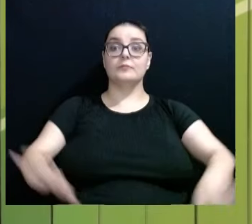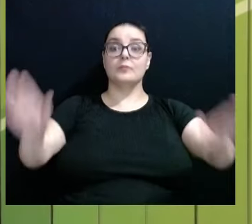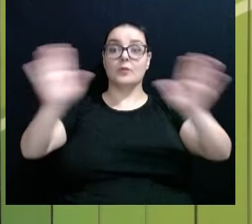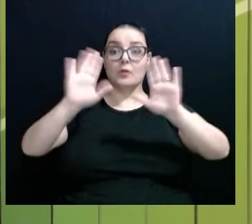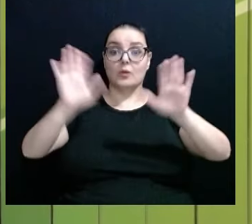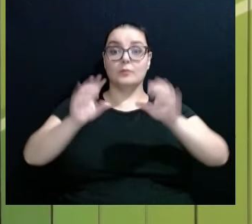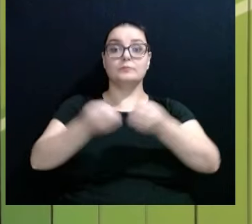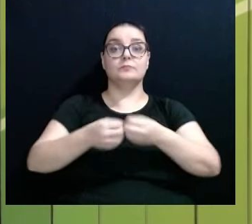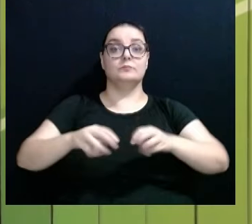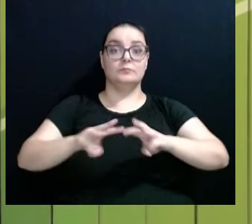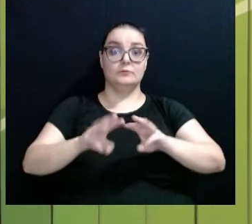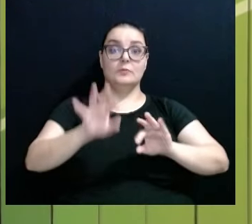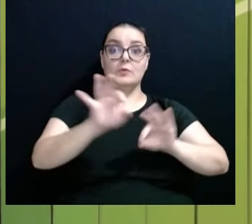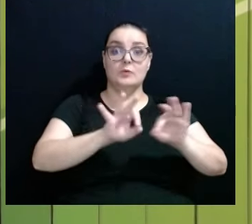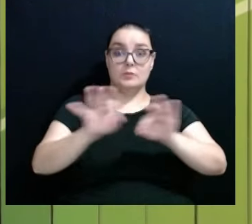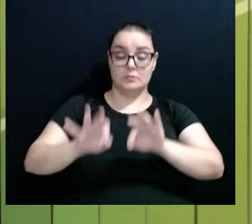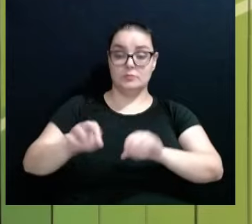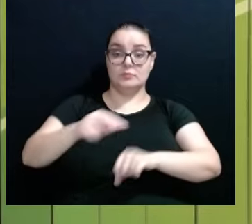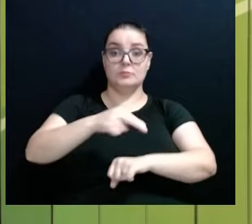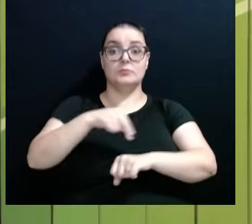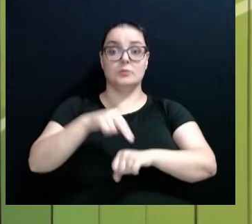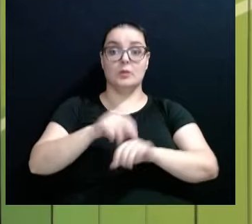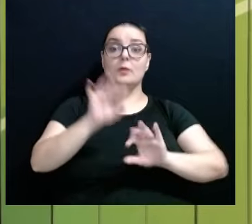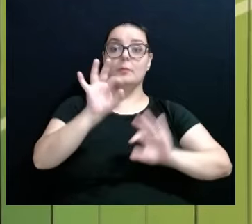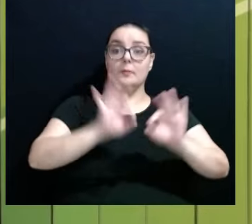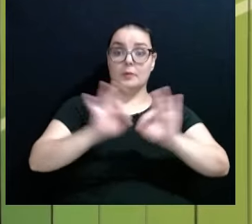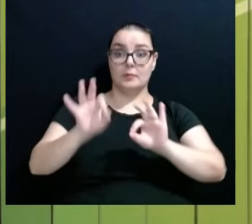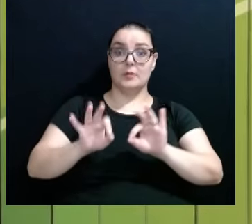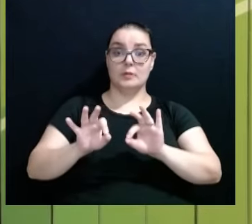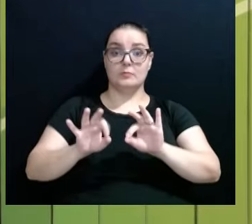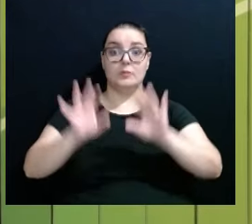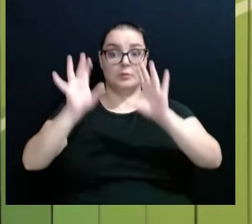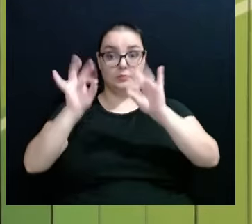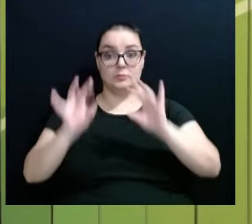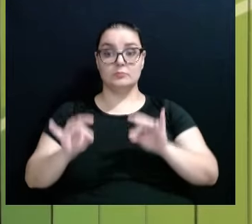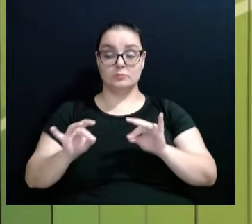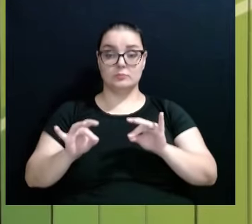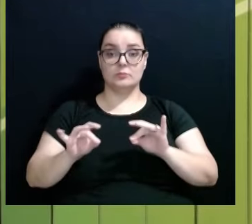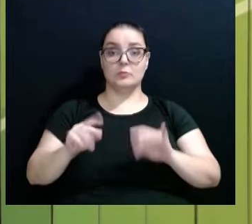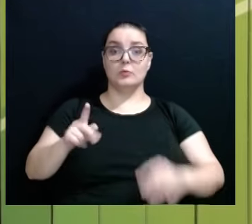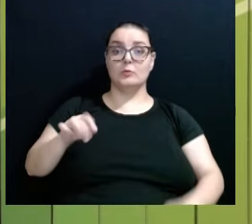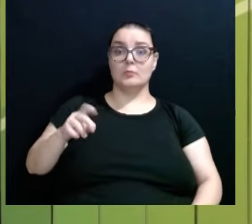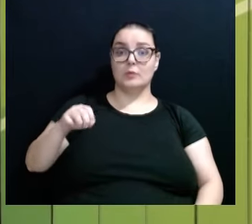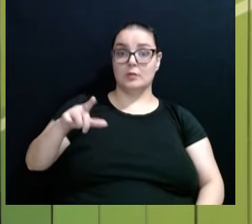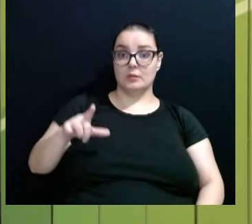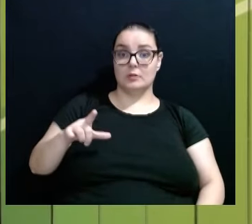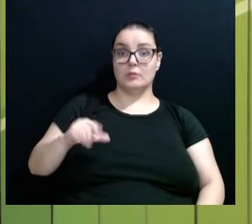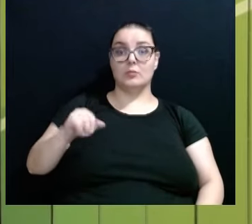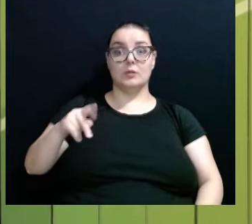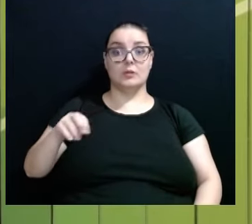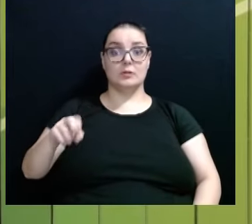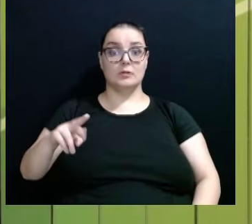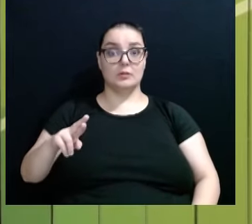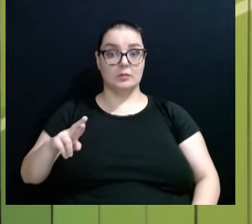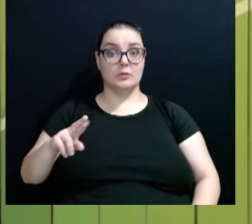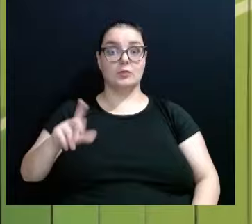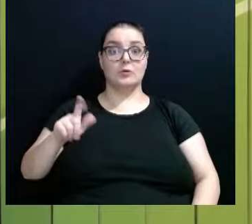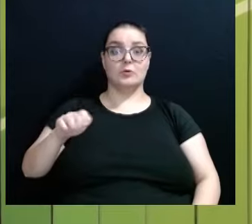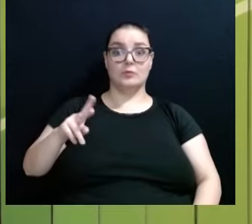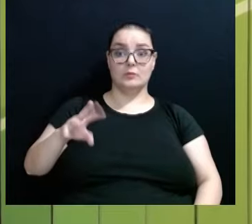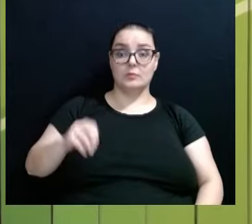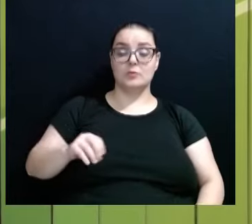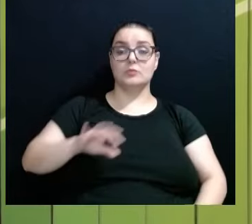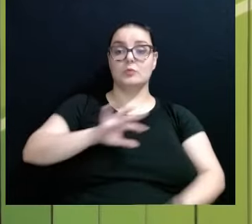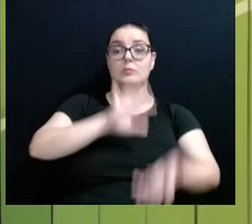Olá! A ONU, Organização das Nações Unidas, prepara a elaboração do painel